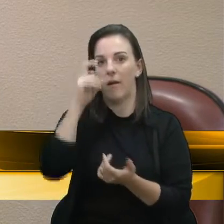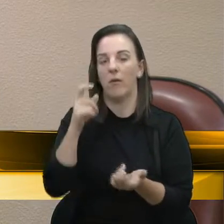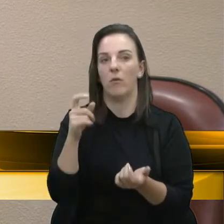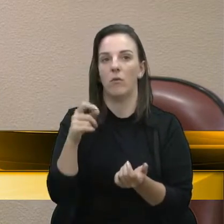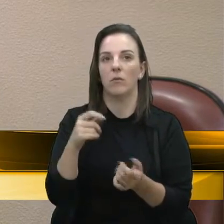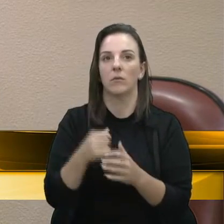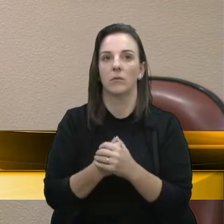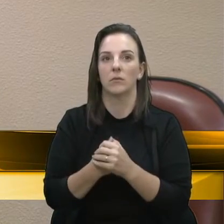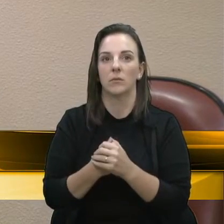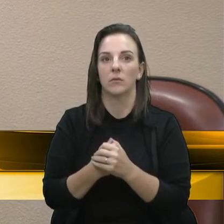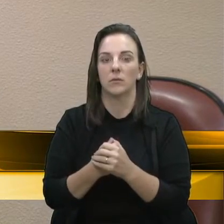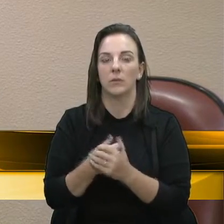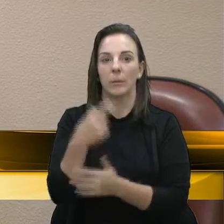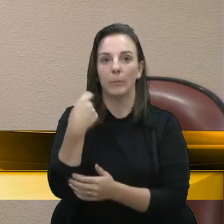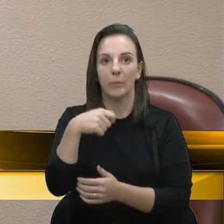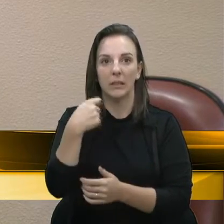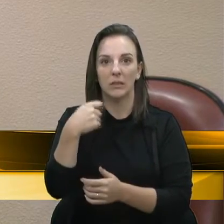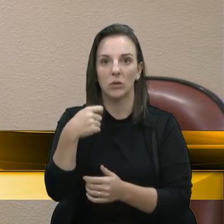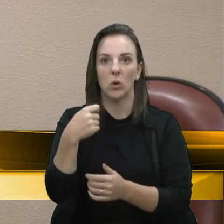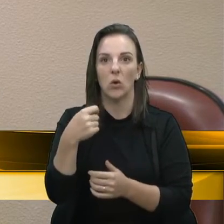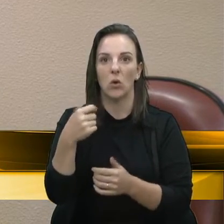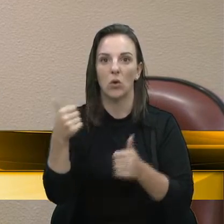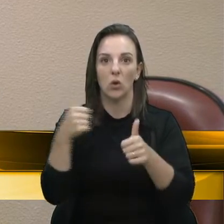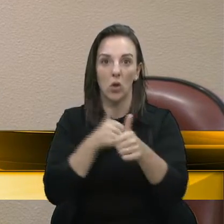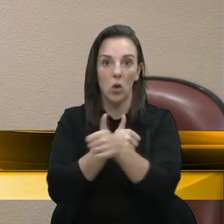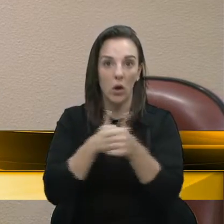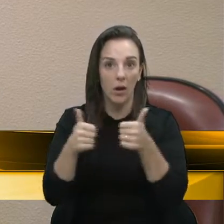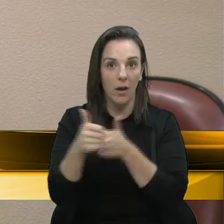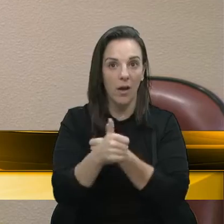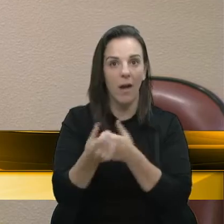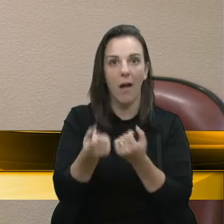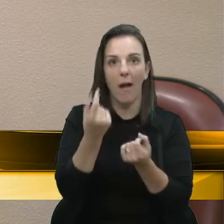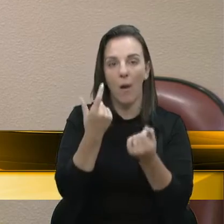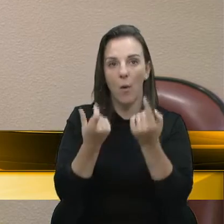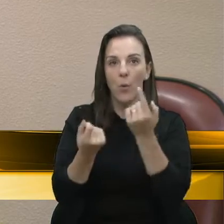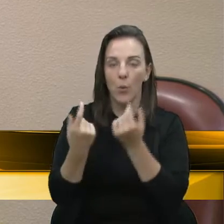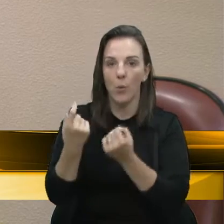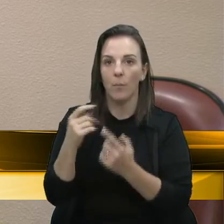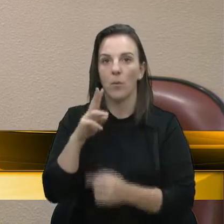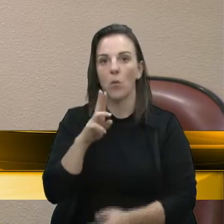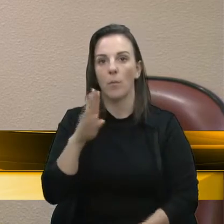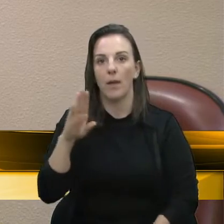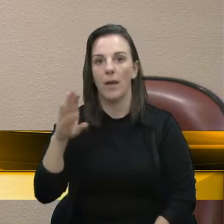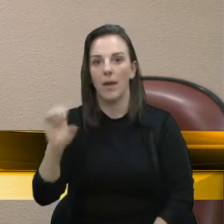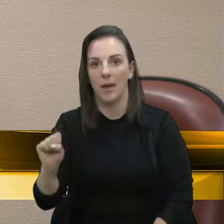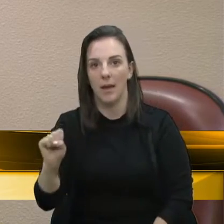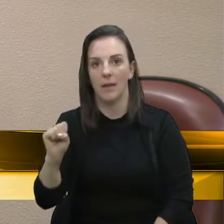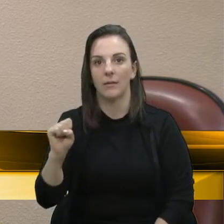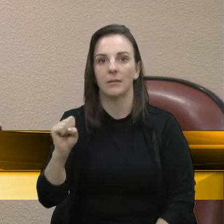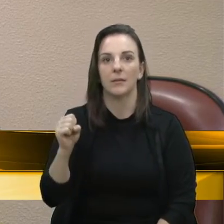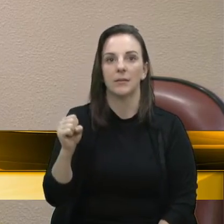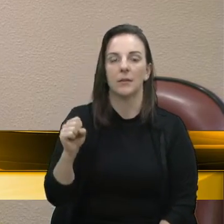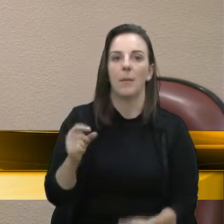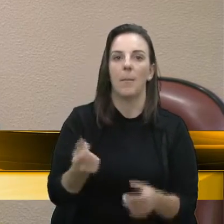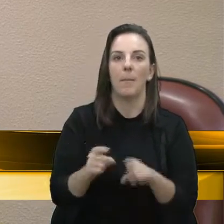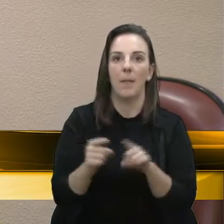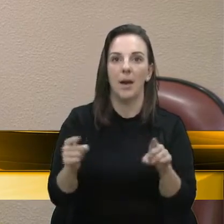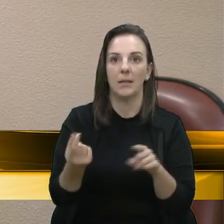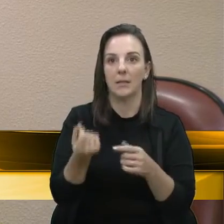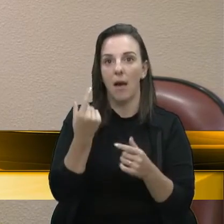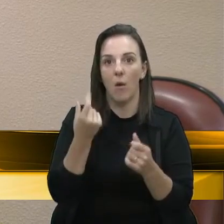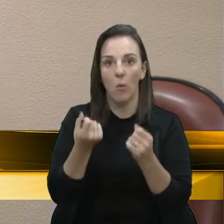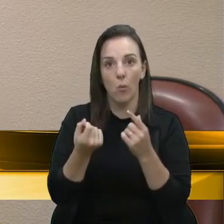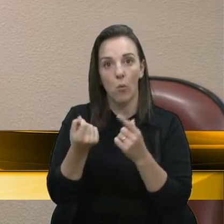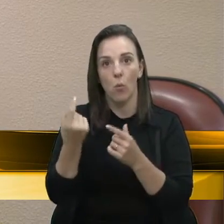Teve que acontecer assim, a realocação de alguns cilindros das UBSs, não deixando, obviamente, né, desassistidas, mas alguns cilindros tiveram que